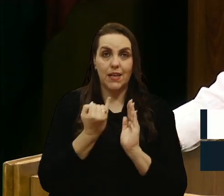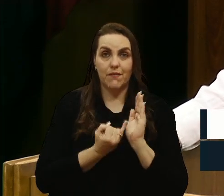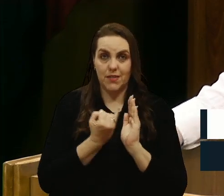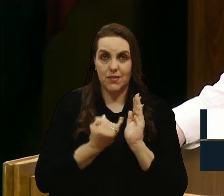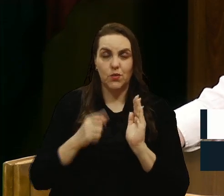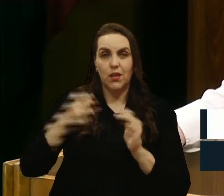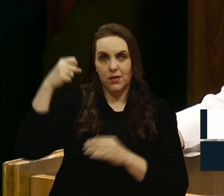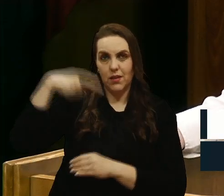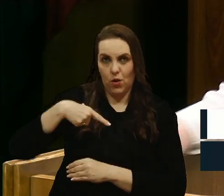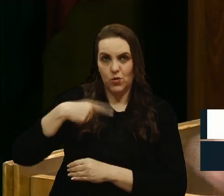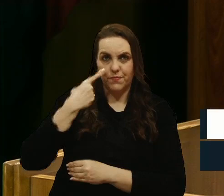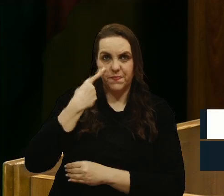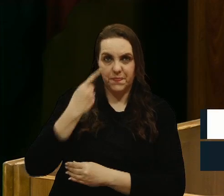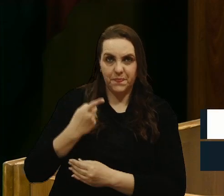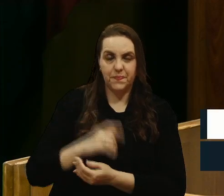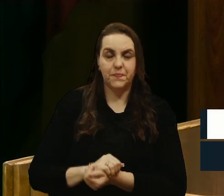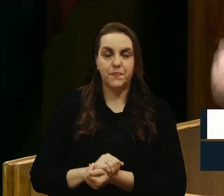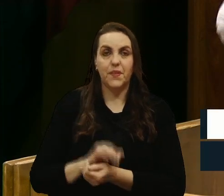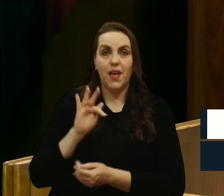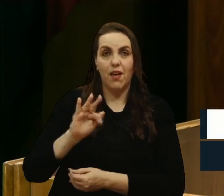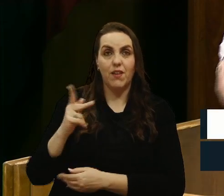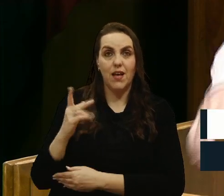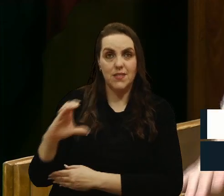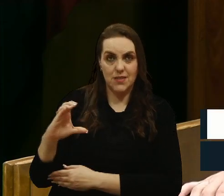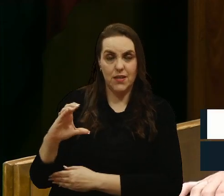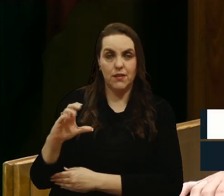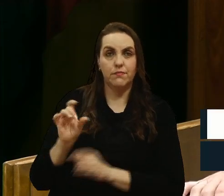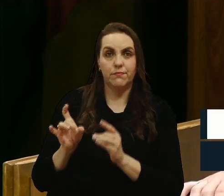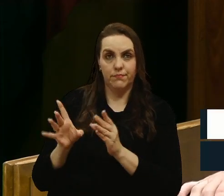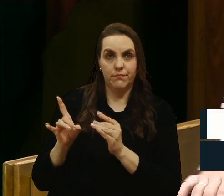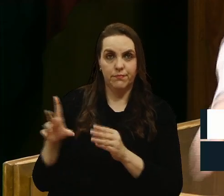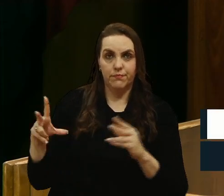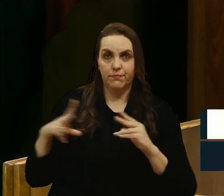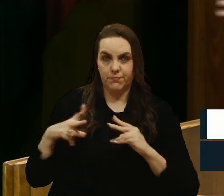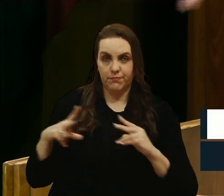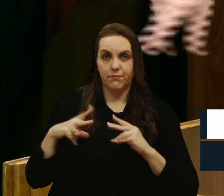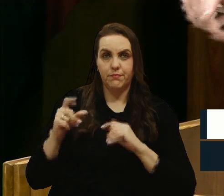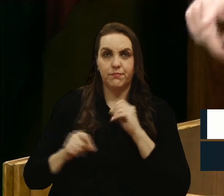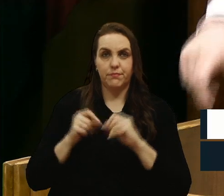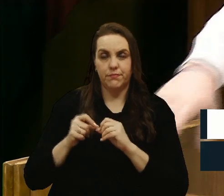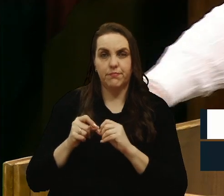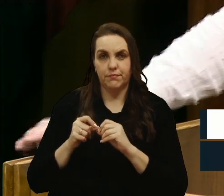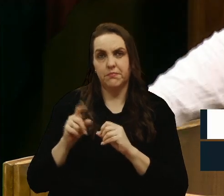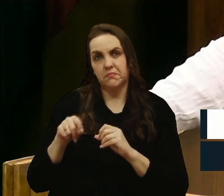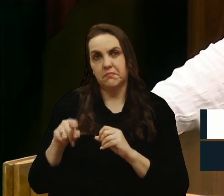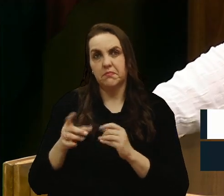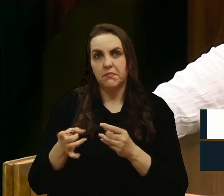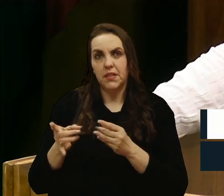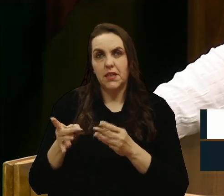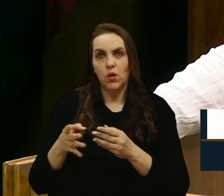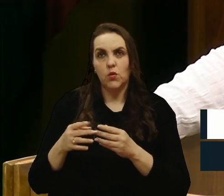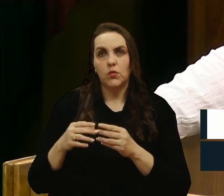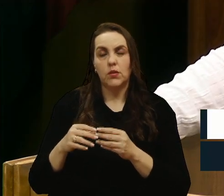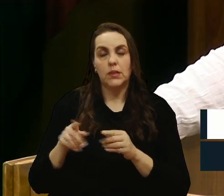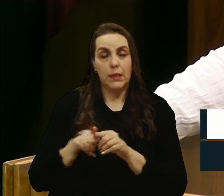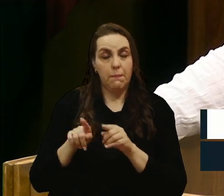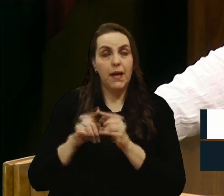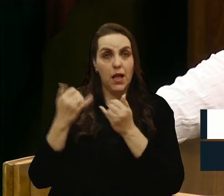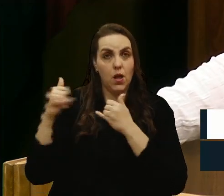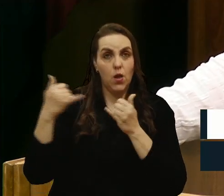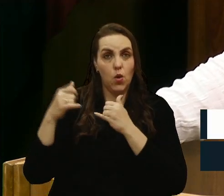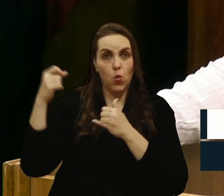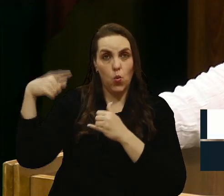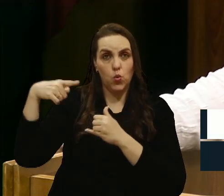luz. Fernando Henrique Cardoso privatizou uma parcela significativa das transmissões do Brasil e a luz